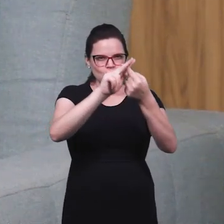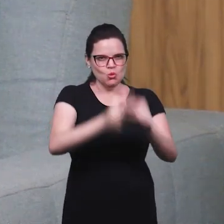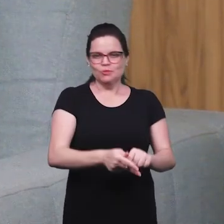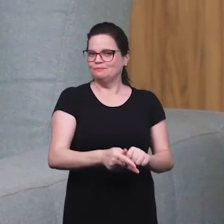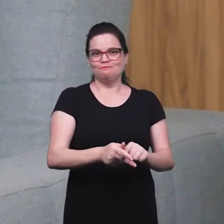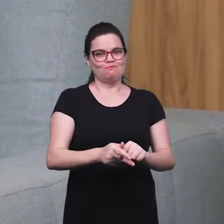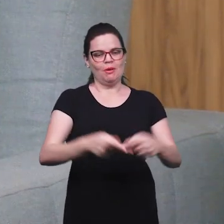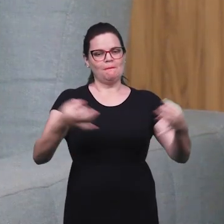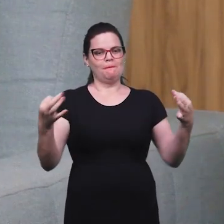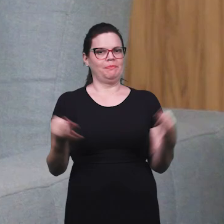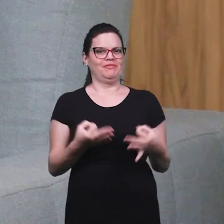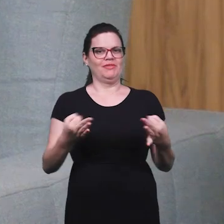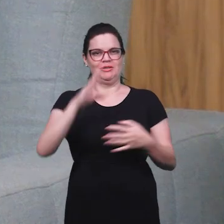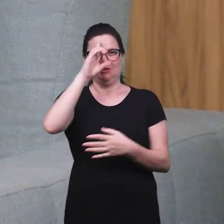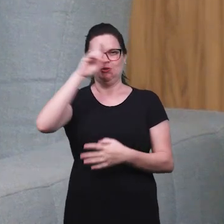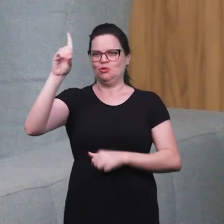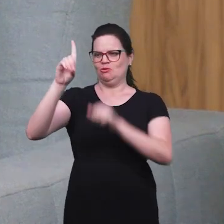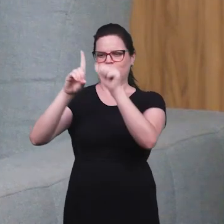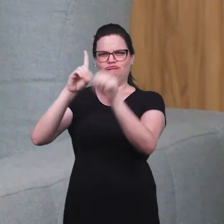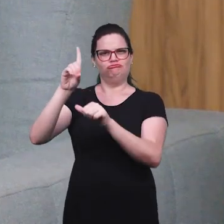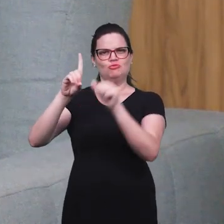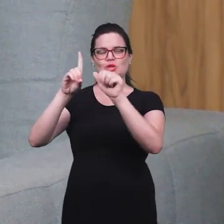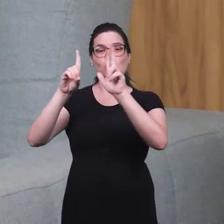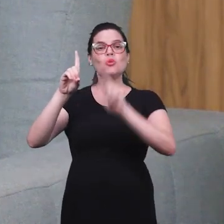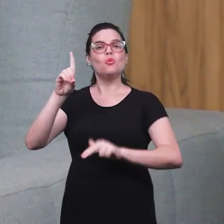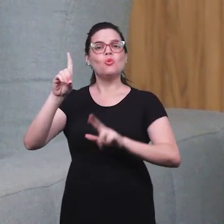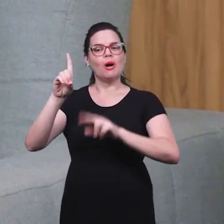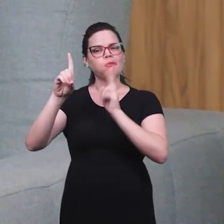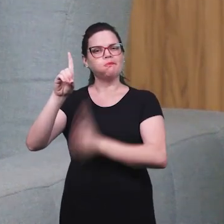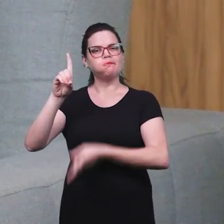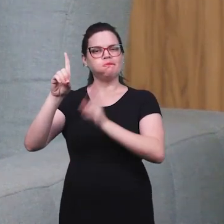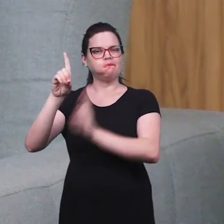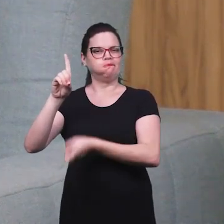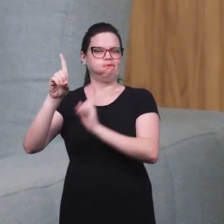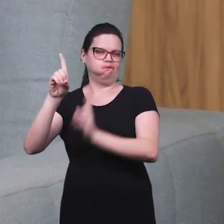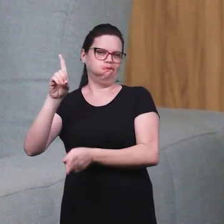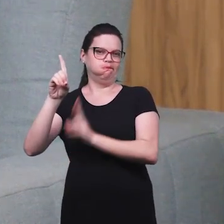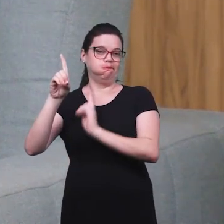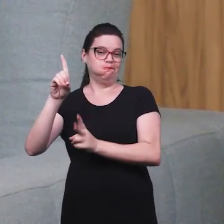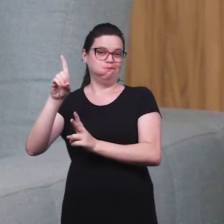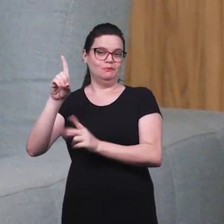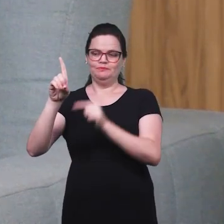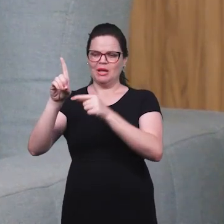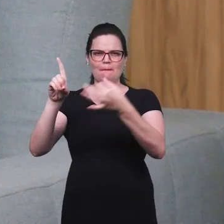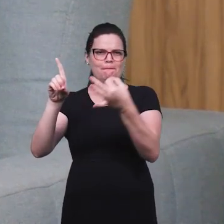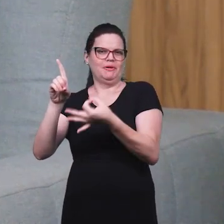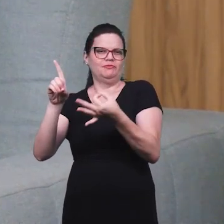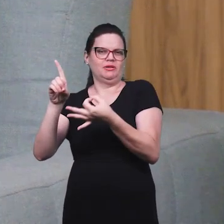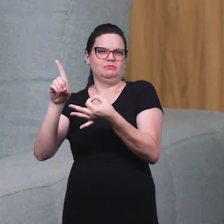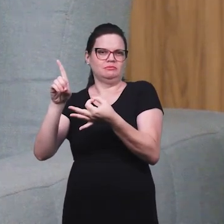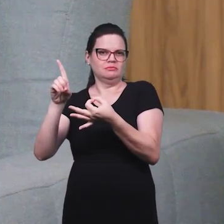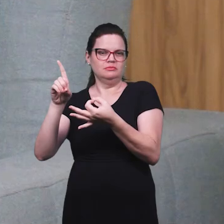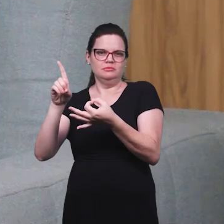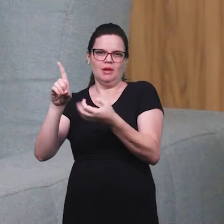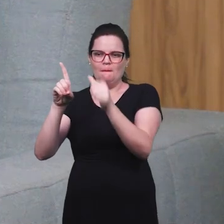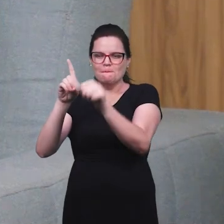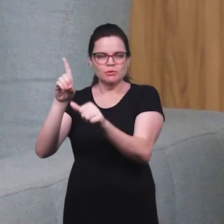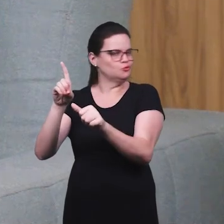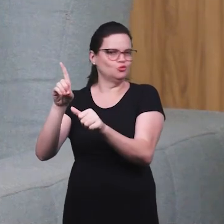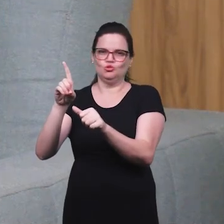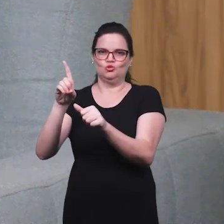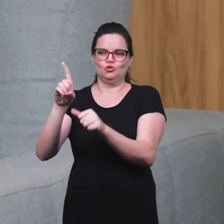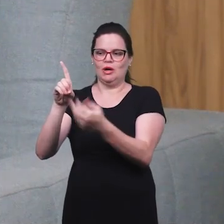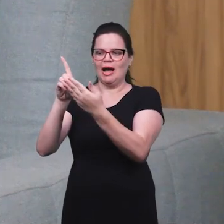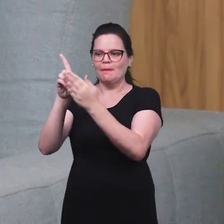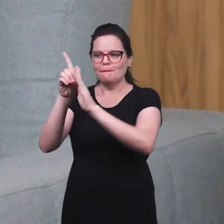que o nosso Deus é imutável. Glória a Jesus. Ele não muda. Por que ele não muda? Porque ele é perfeito. Não quer dizer que